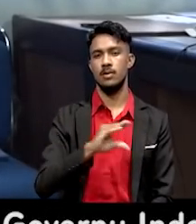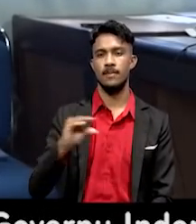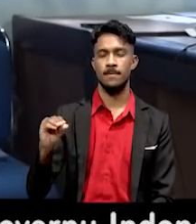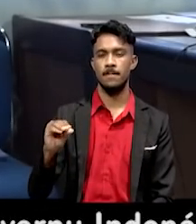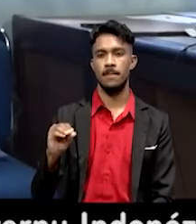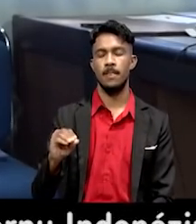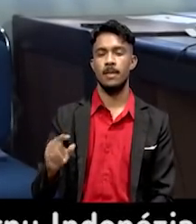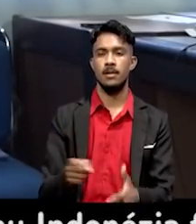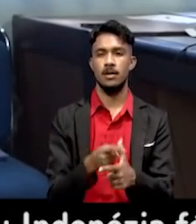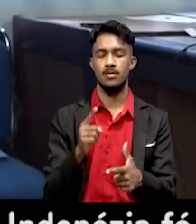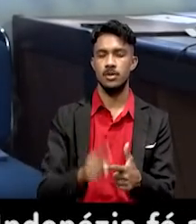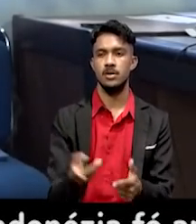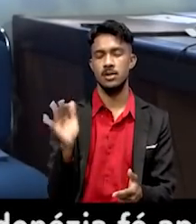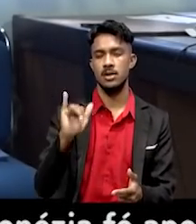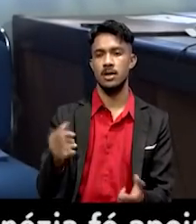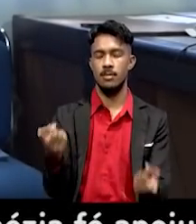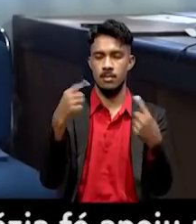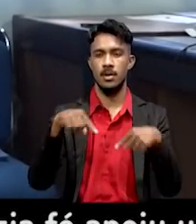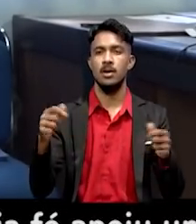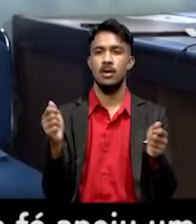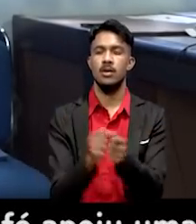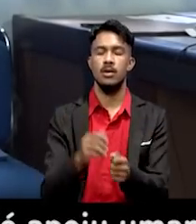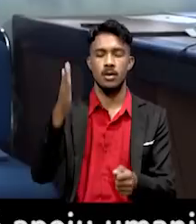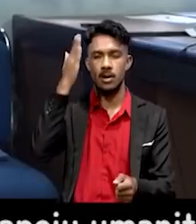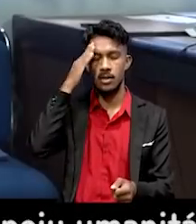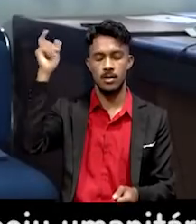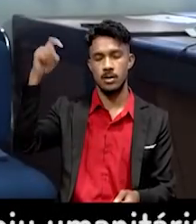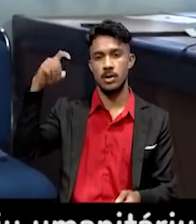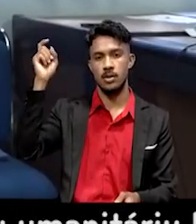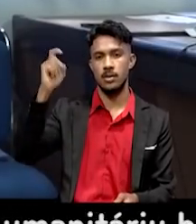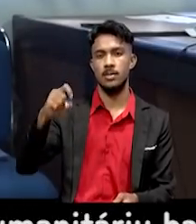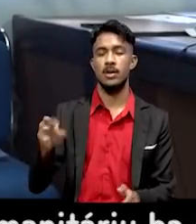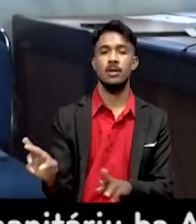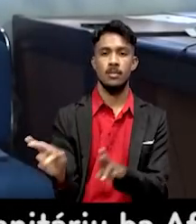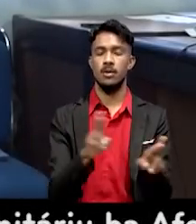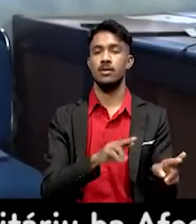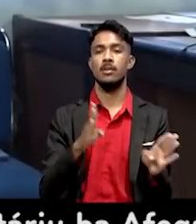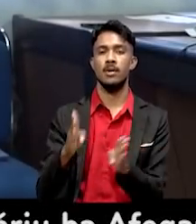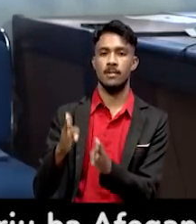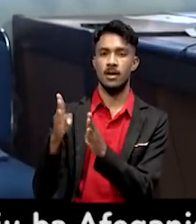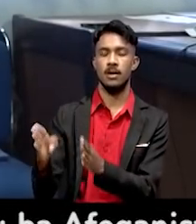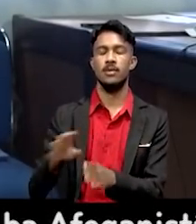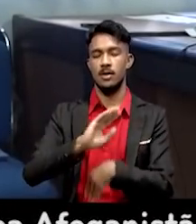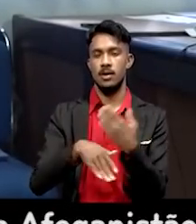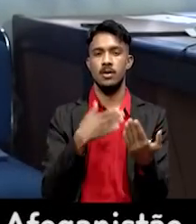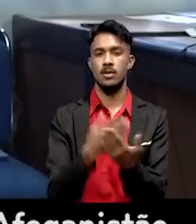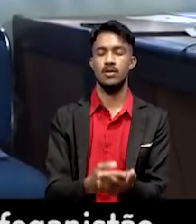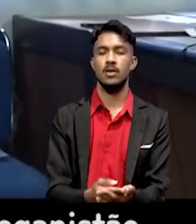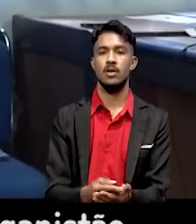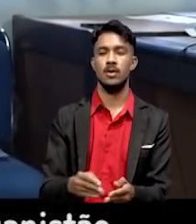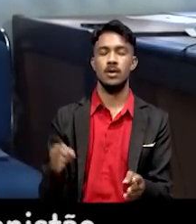mesmo que seja mais o nível conhecimento intelectualmente pronto preparado voto tudo será pronto mas